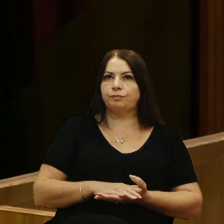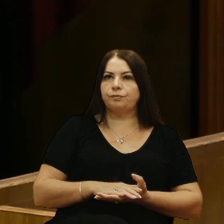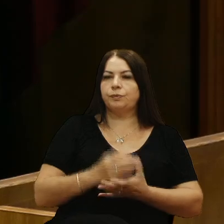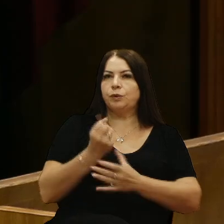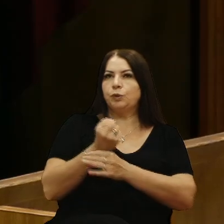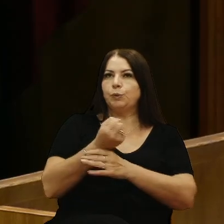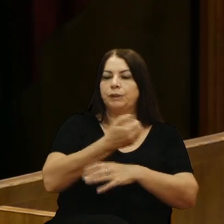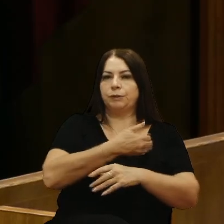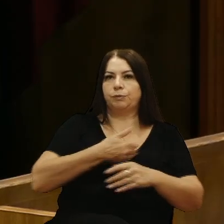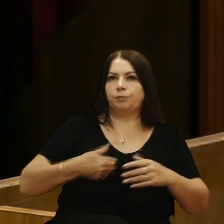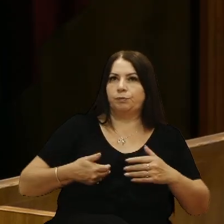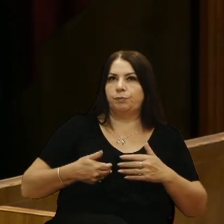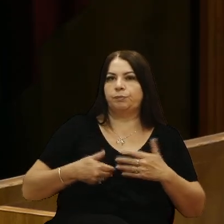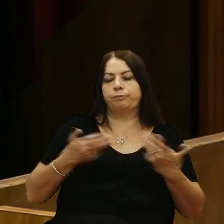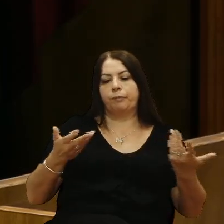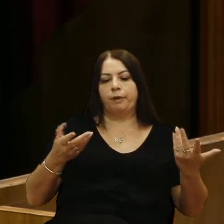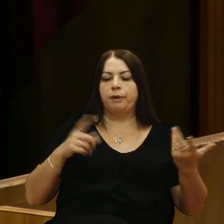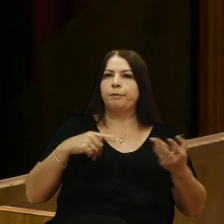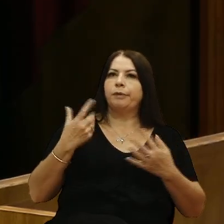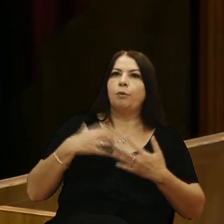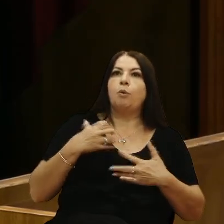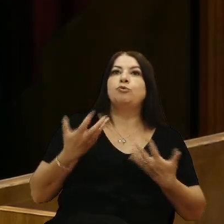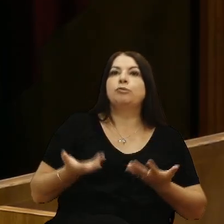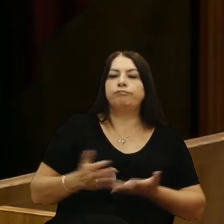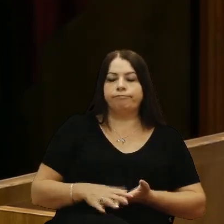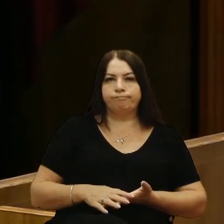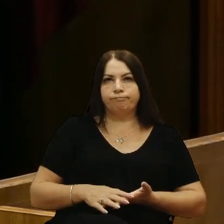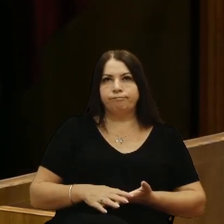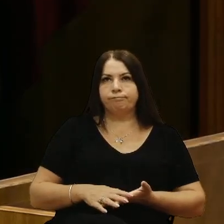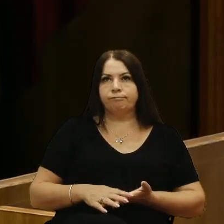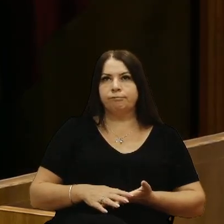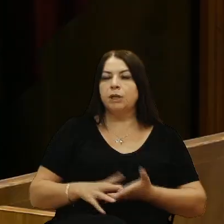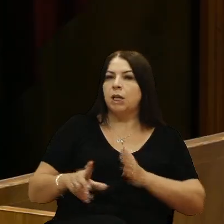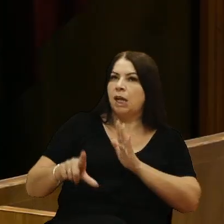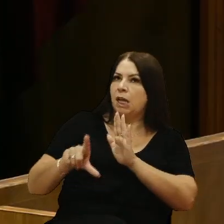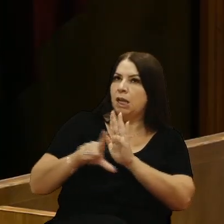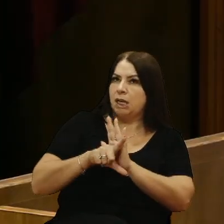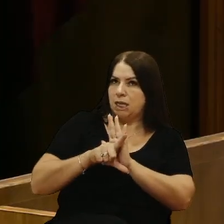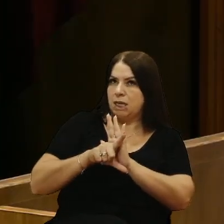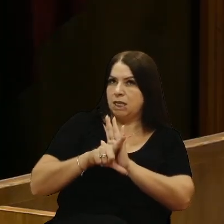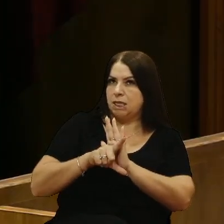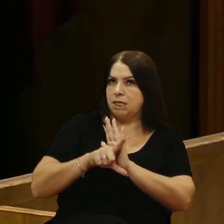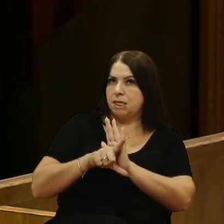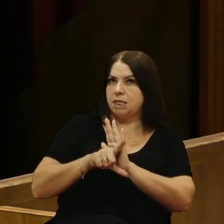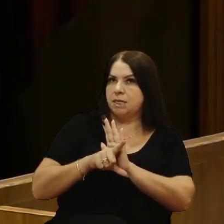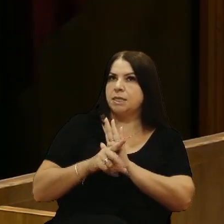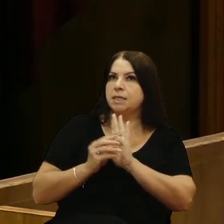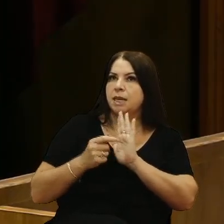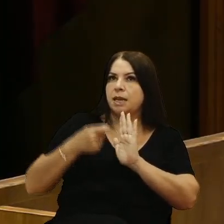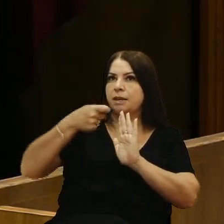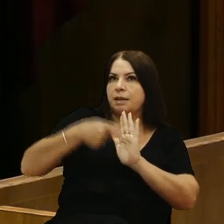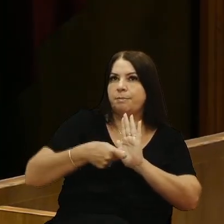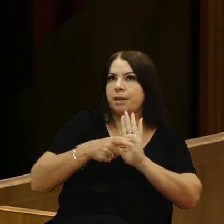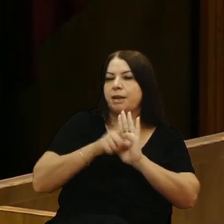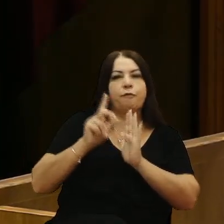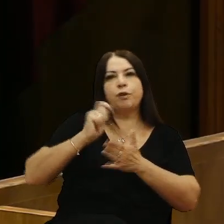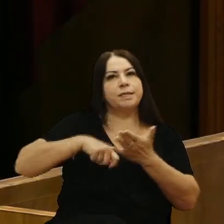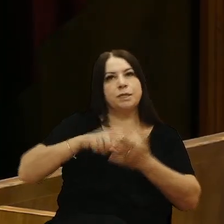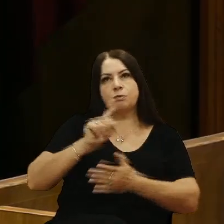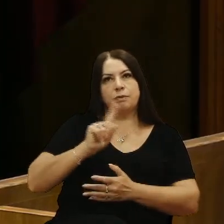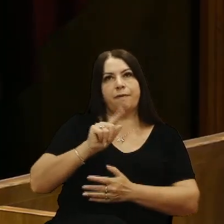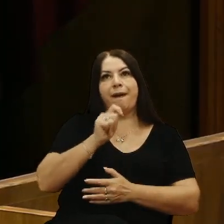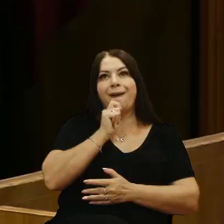segurança pública. Ah, mas de que maneira? A lei, como ela ainda está posta, porque ela não foi sancionada pelo